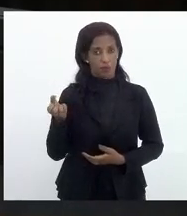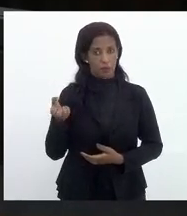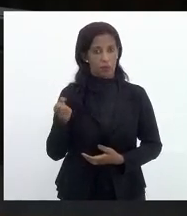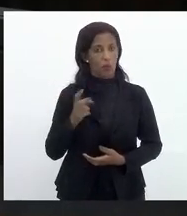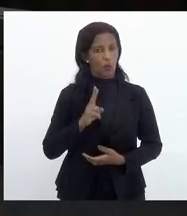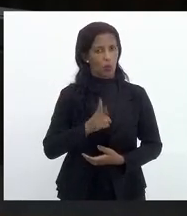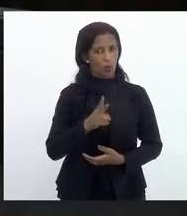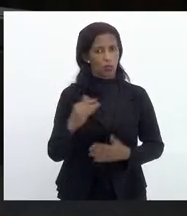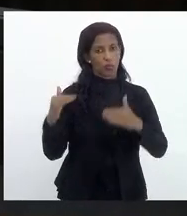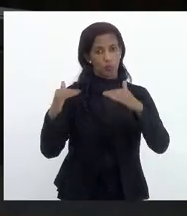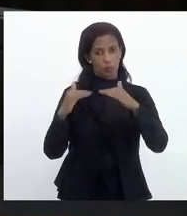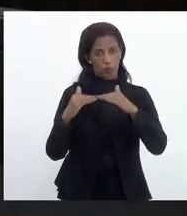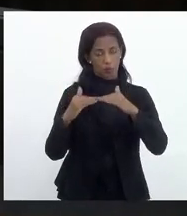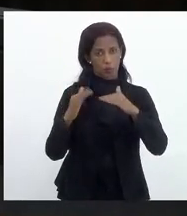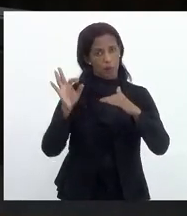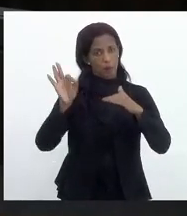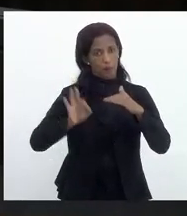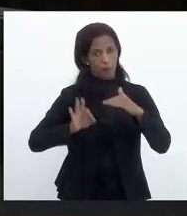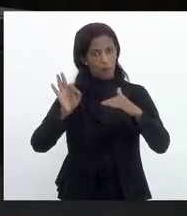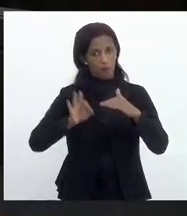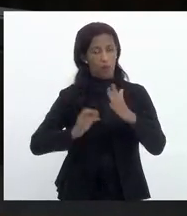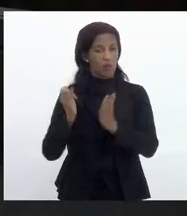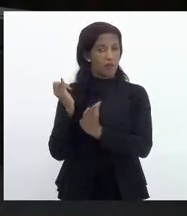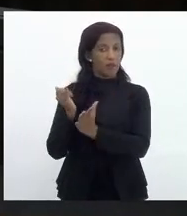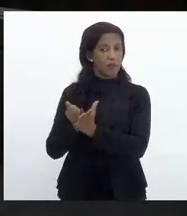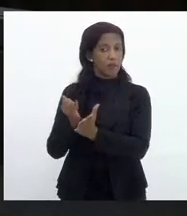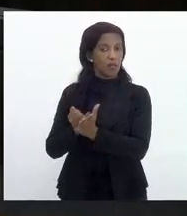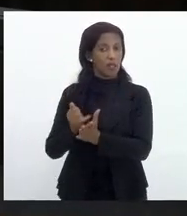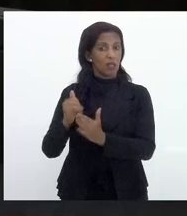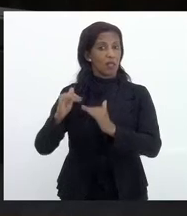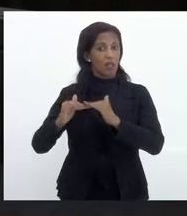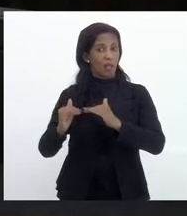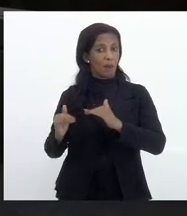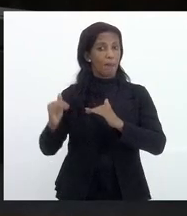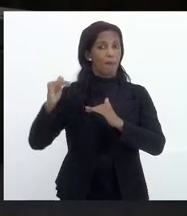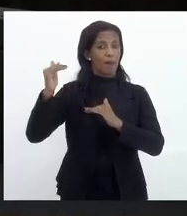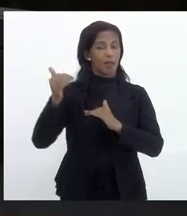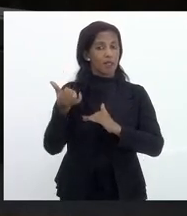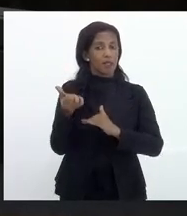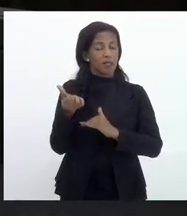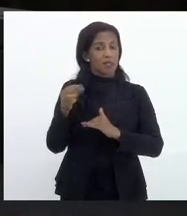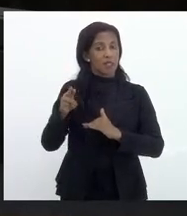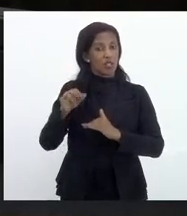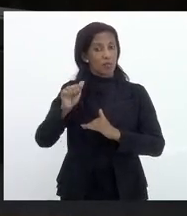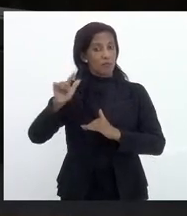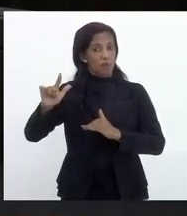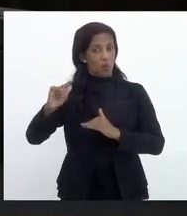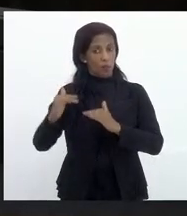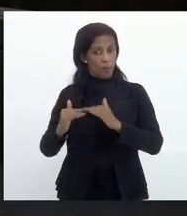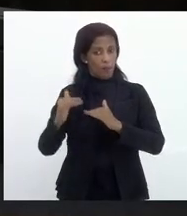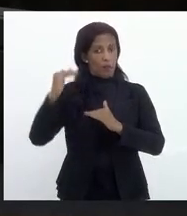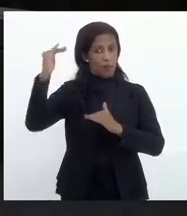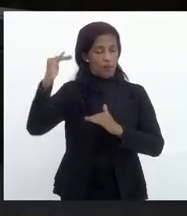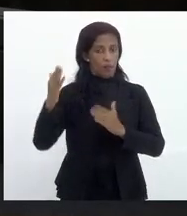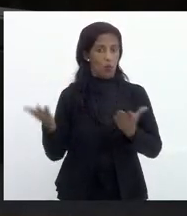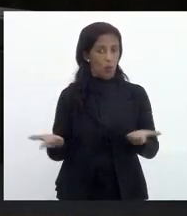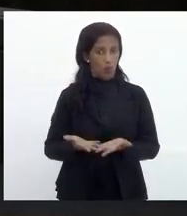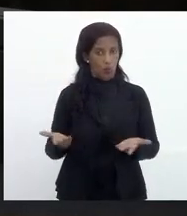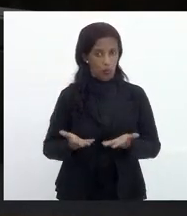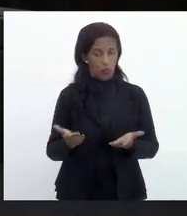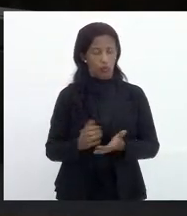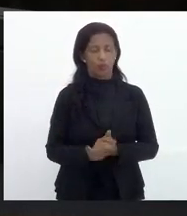continua com o mesmo teto e só vai ser tributado quem ganha acima de 6.433 reais hoje